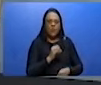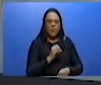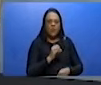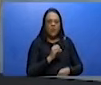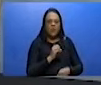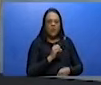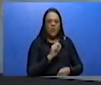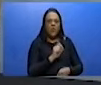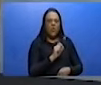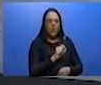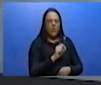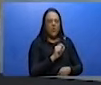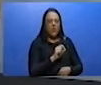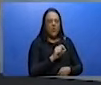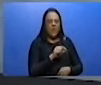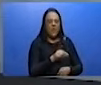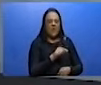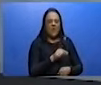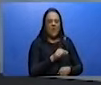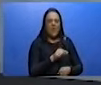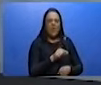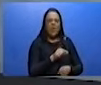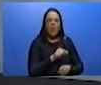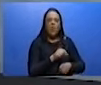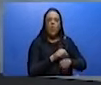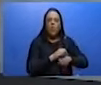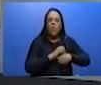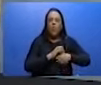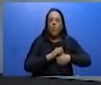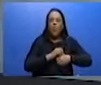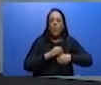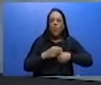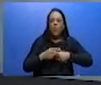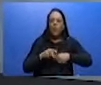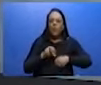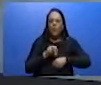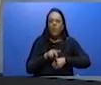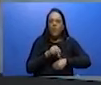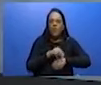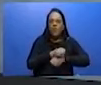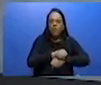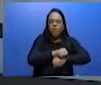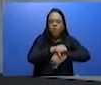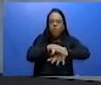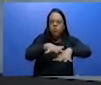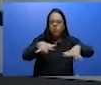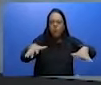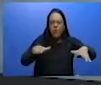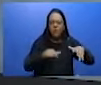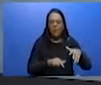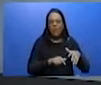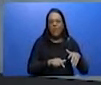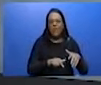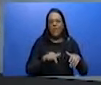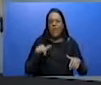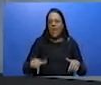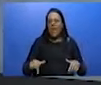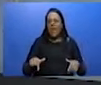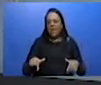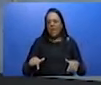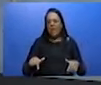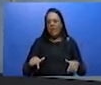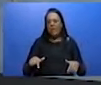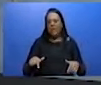uma contaminação por um vírus, que era a varíola, né? Exterminou um monte de gente aí no mundo afora. Só que aqui não tinha.